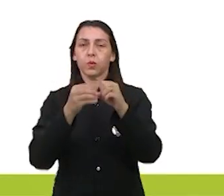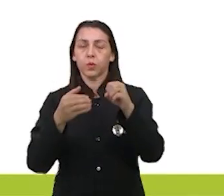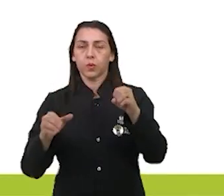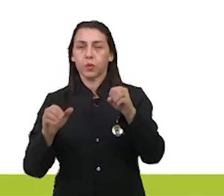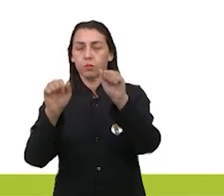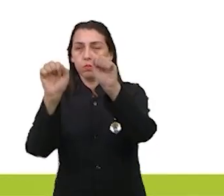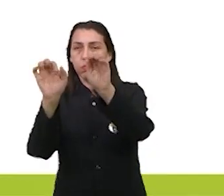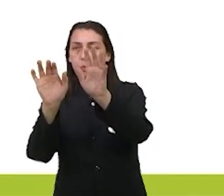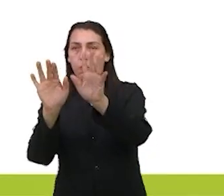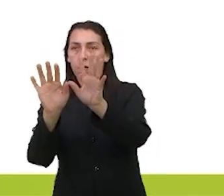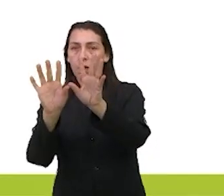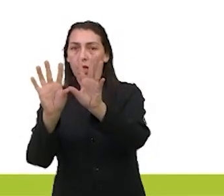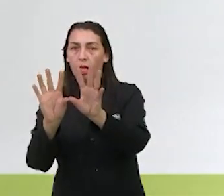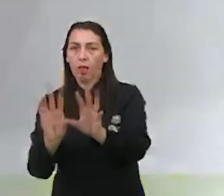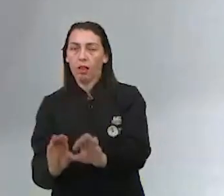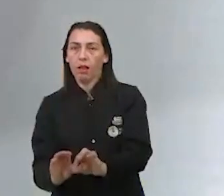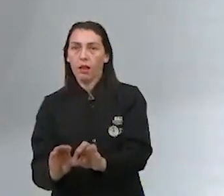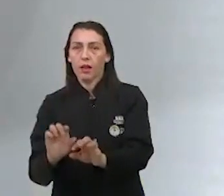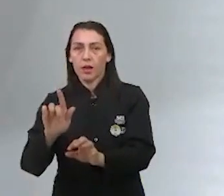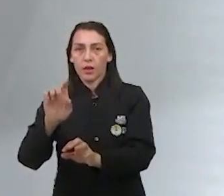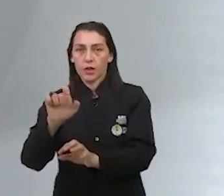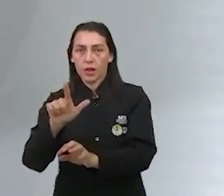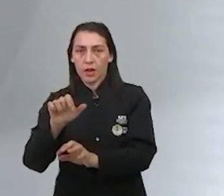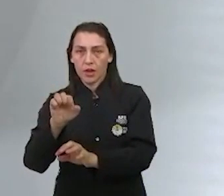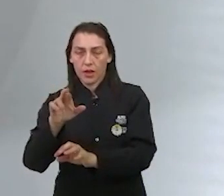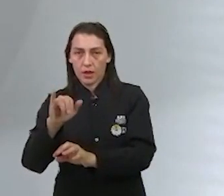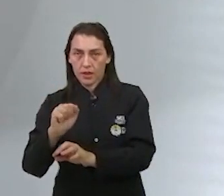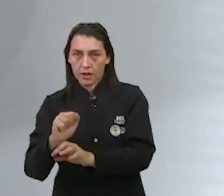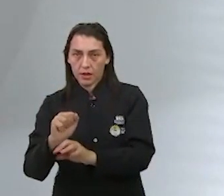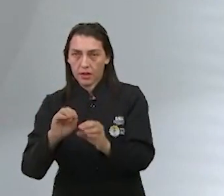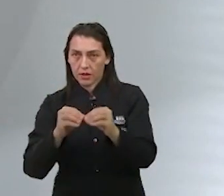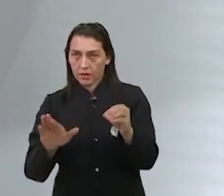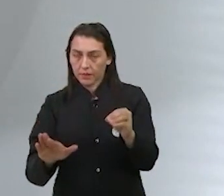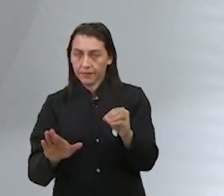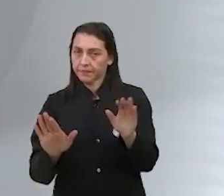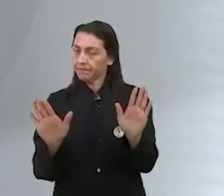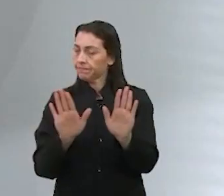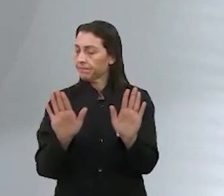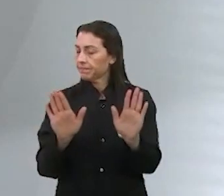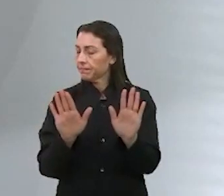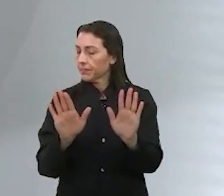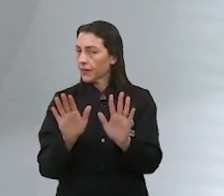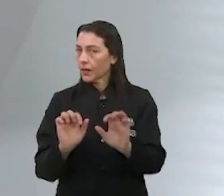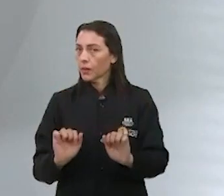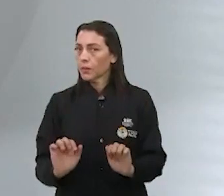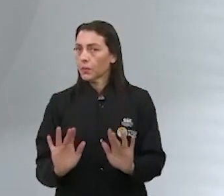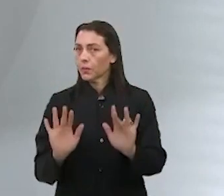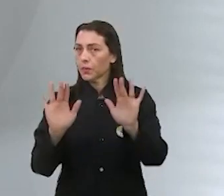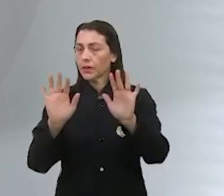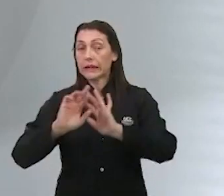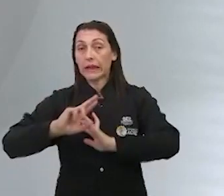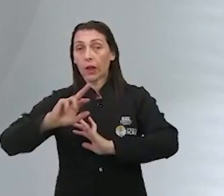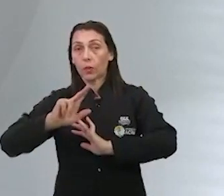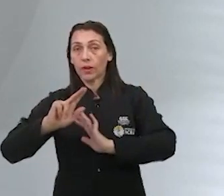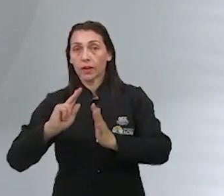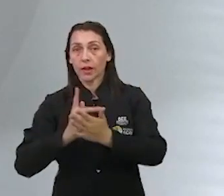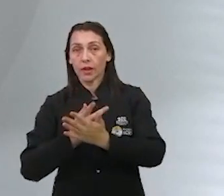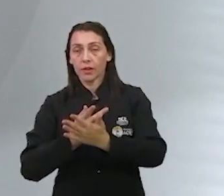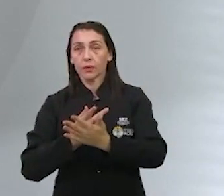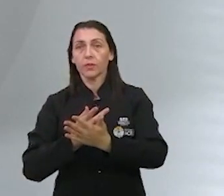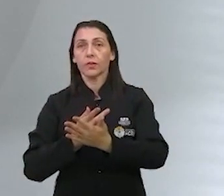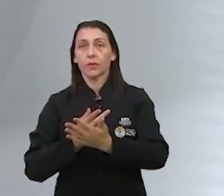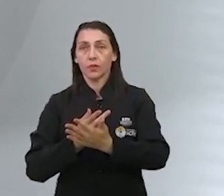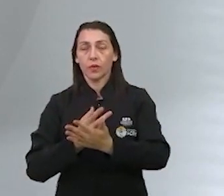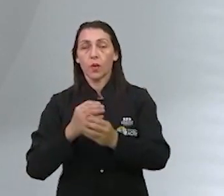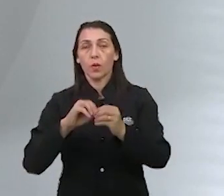das geleiras. Quer dizer que o oceano está liberando mais vapor e isso é ruim? Ele está evaporando mais? Não, não é isso. Quando o